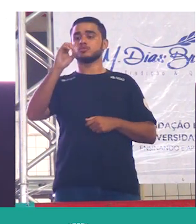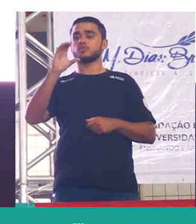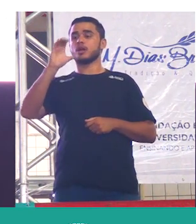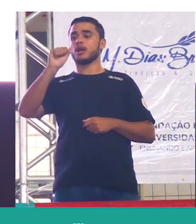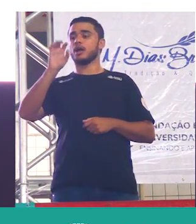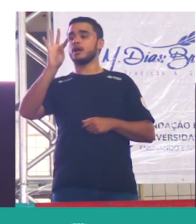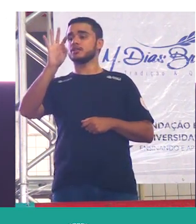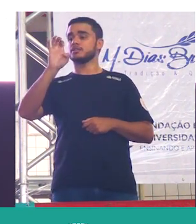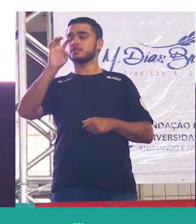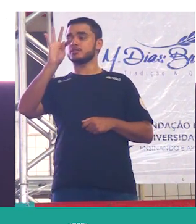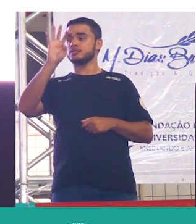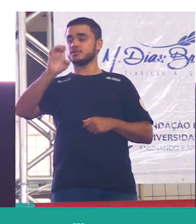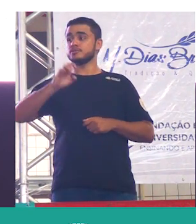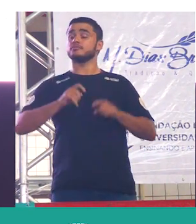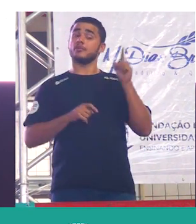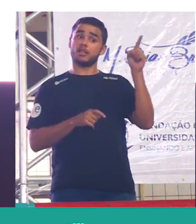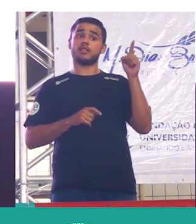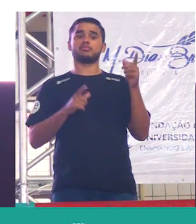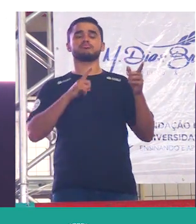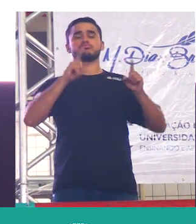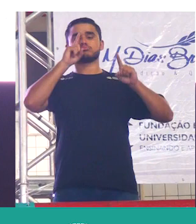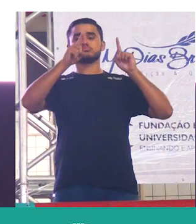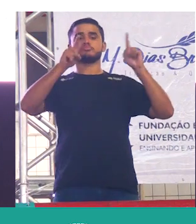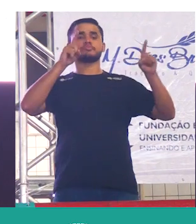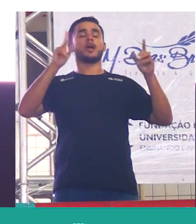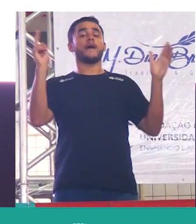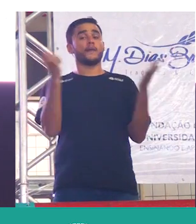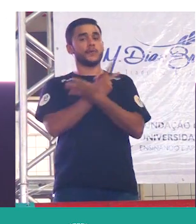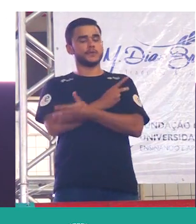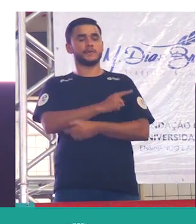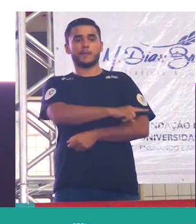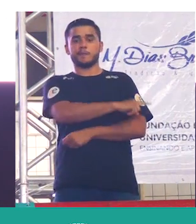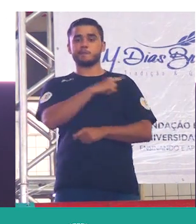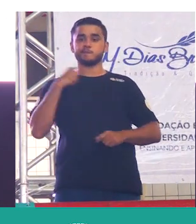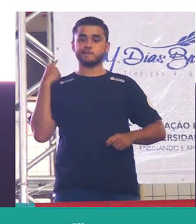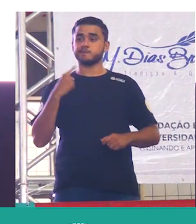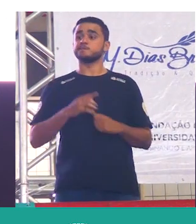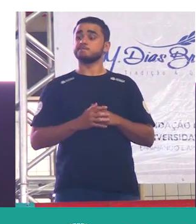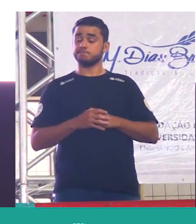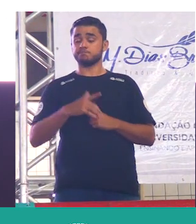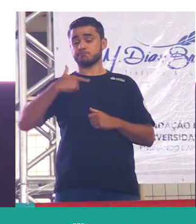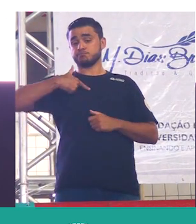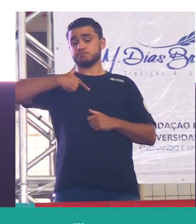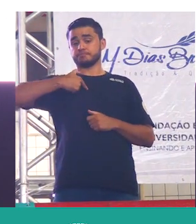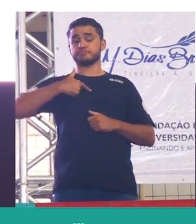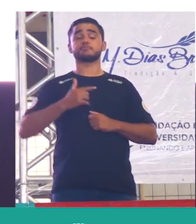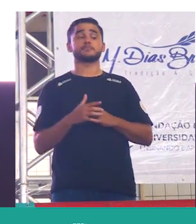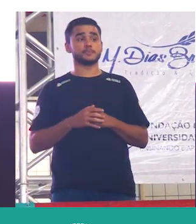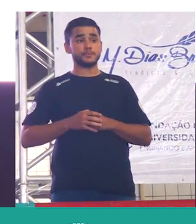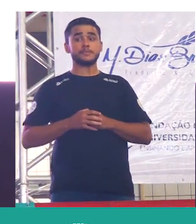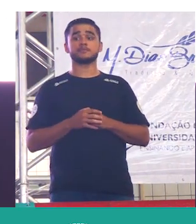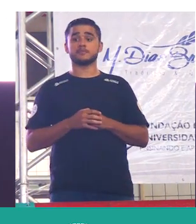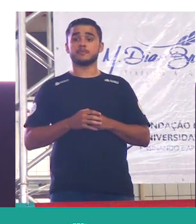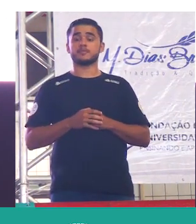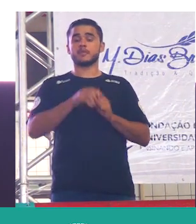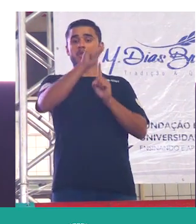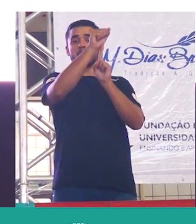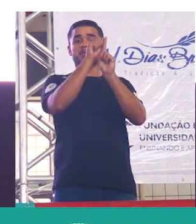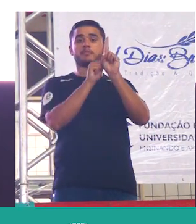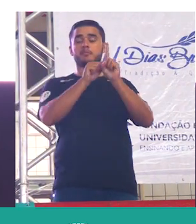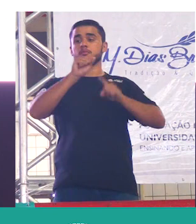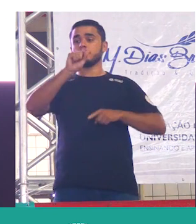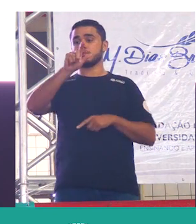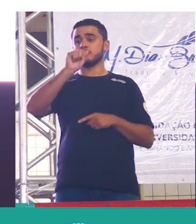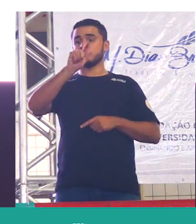Catete. Lá, Getúlio Vargas comete suicídio. Agosto é um mês, desculpe quem aniversaria